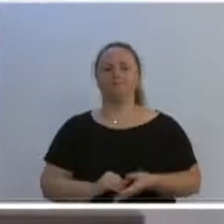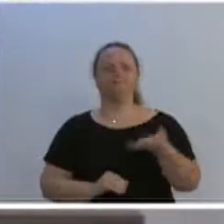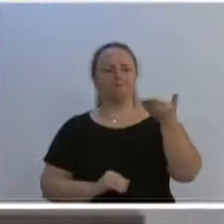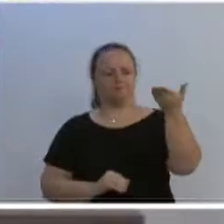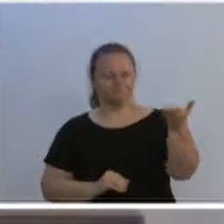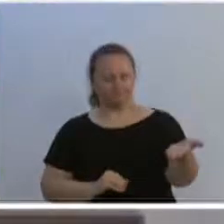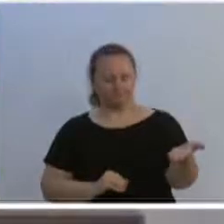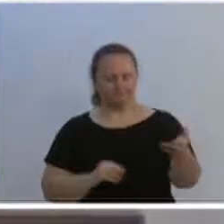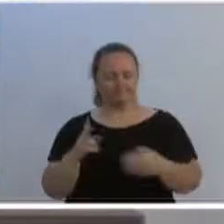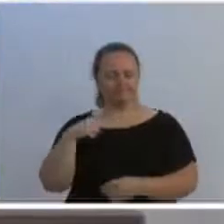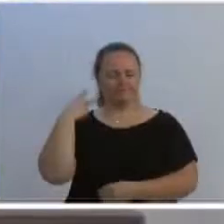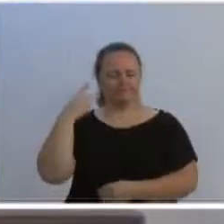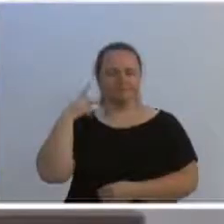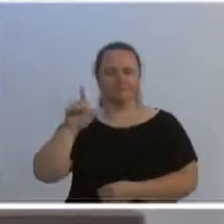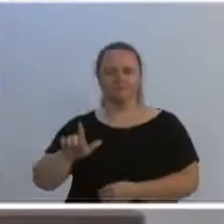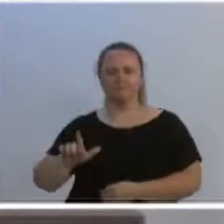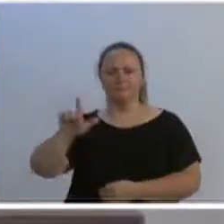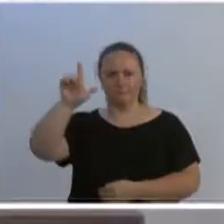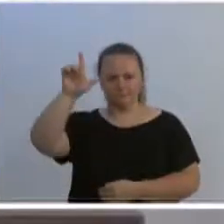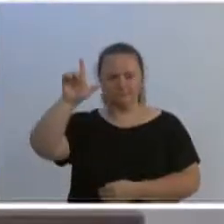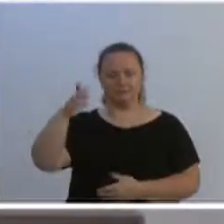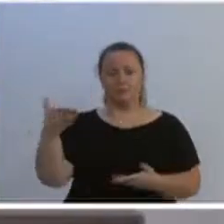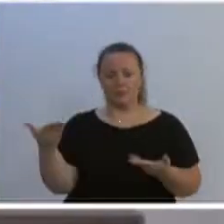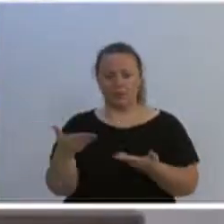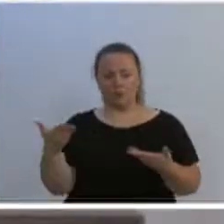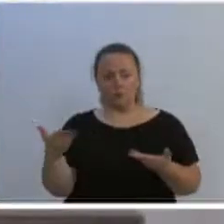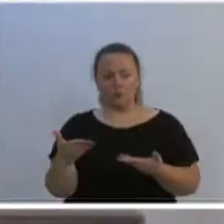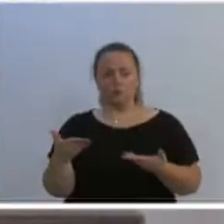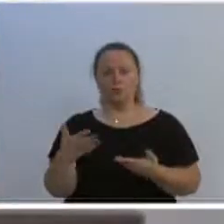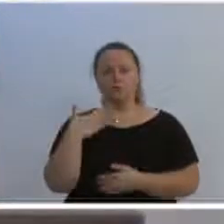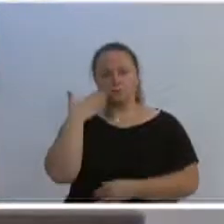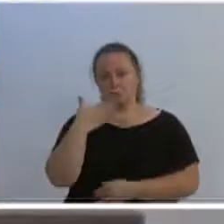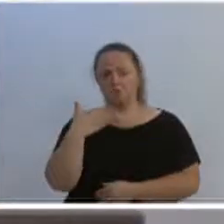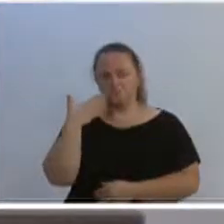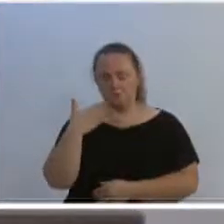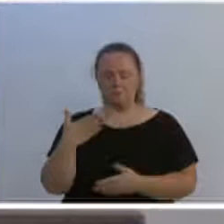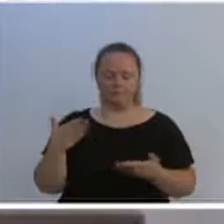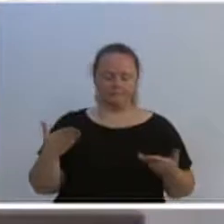Vossa Excelência que terminou o seu discurso, não é?